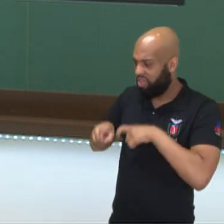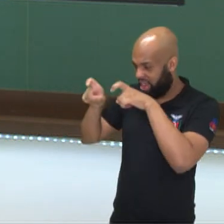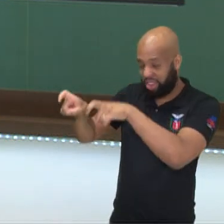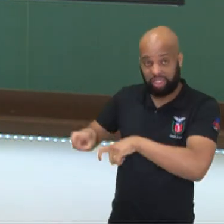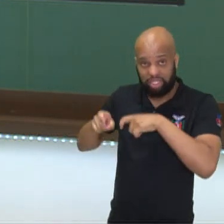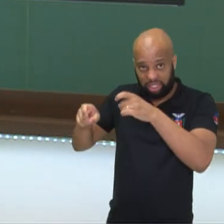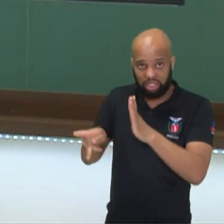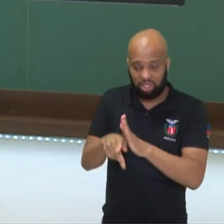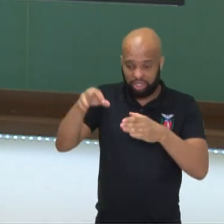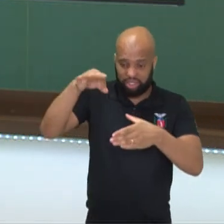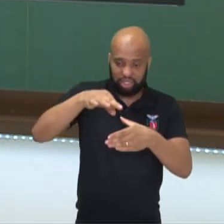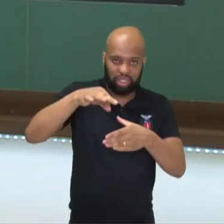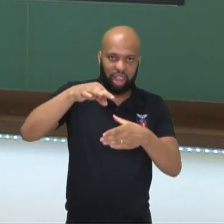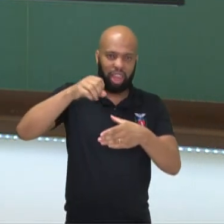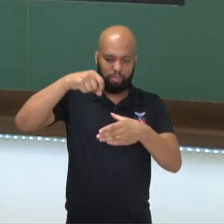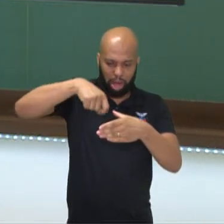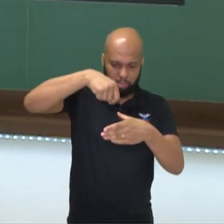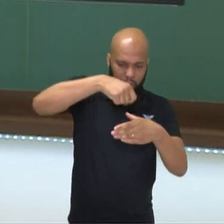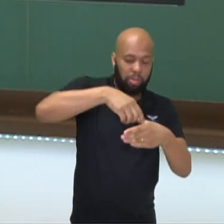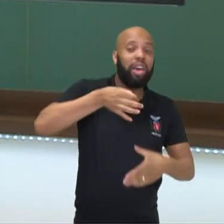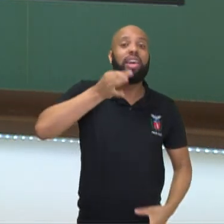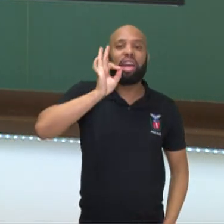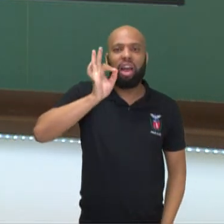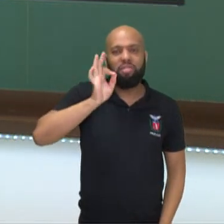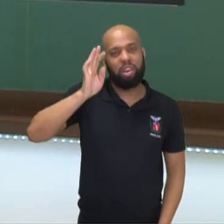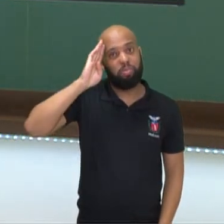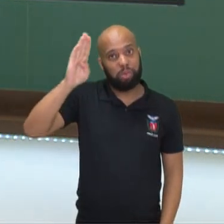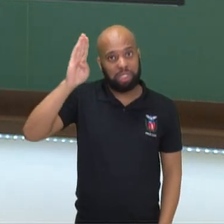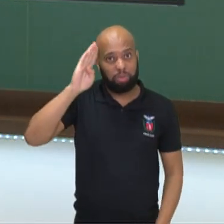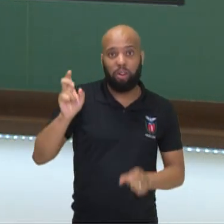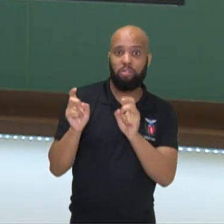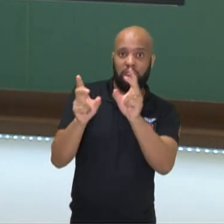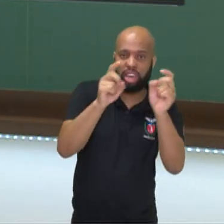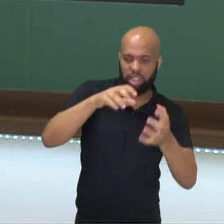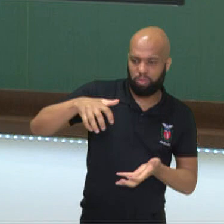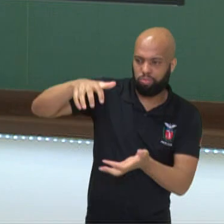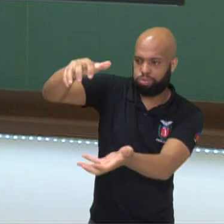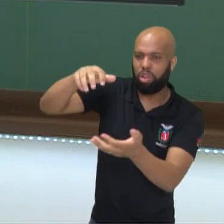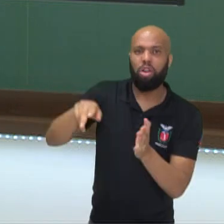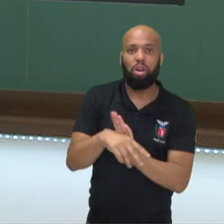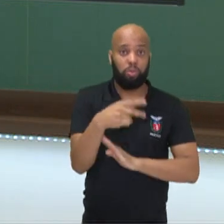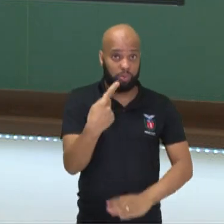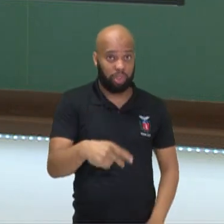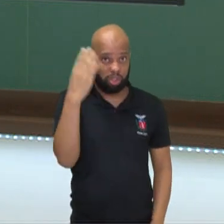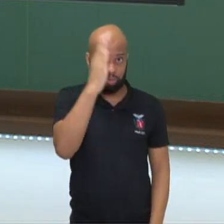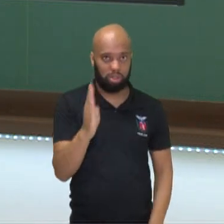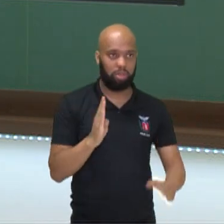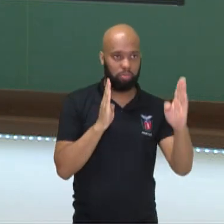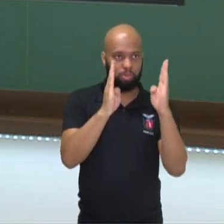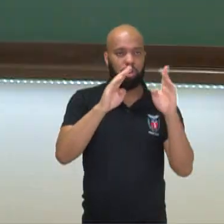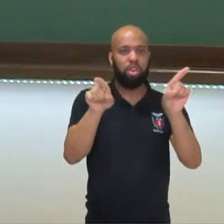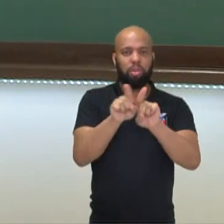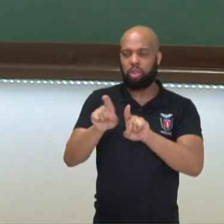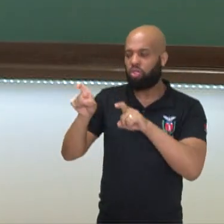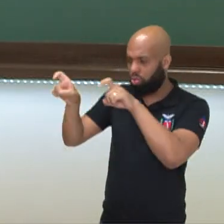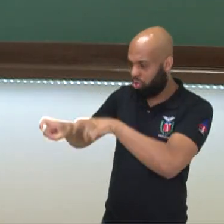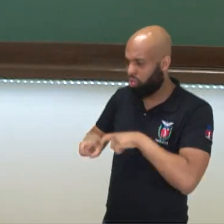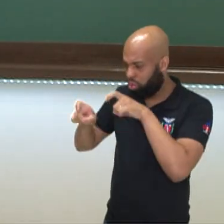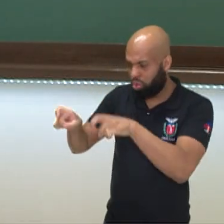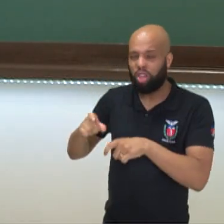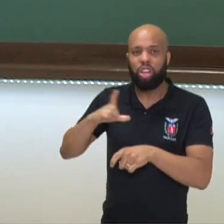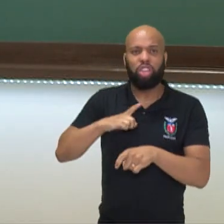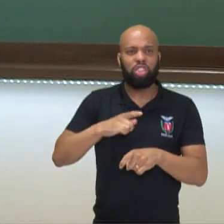lembra, o café aí, o principal produto de exportação do Brasil no período, e ainda o avanço de outras culturas agrícolas sobre os